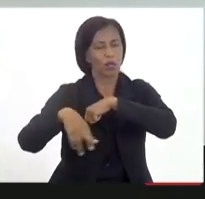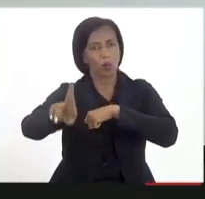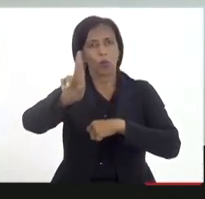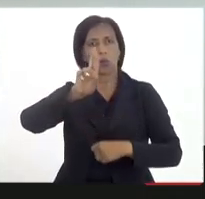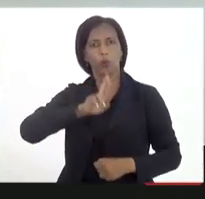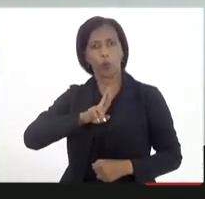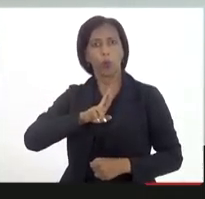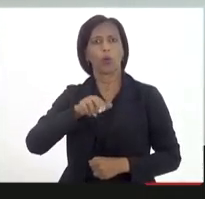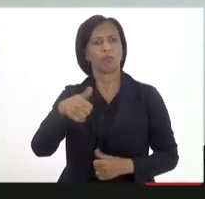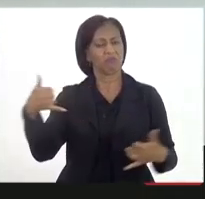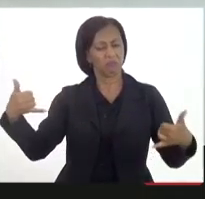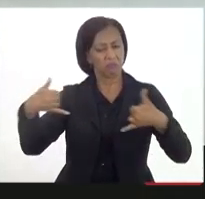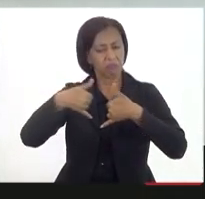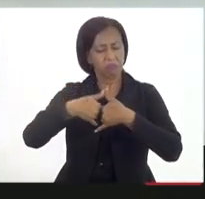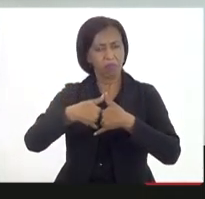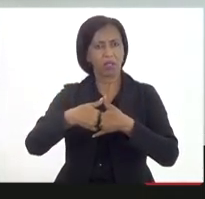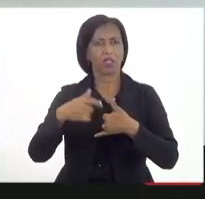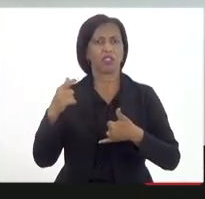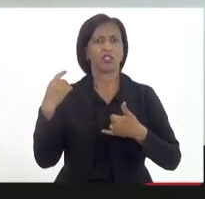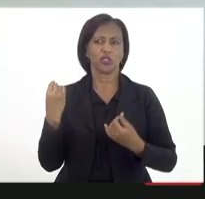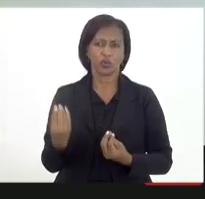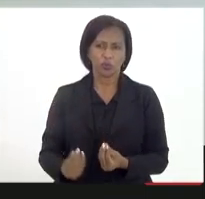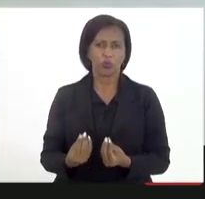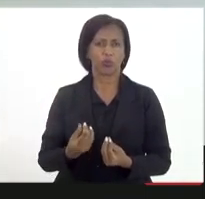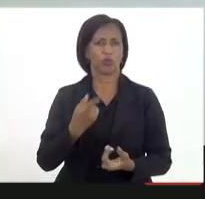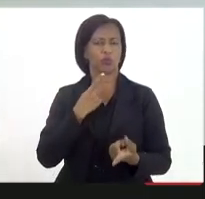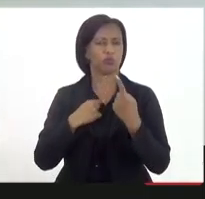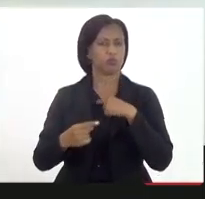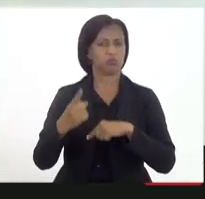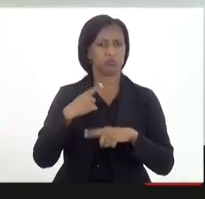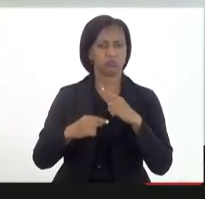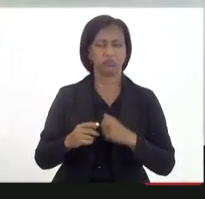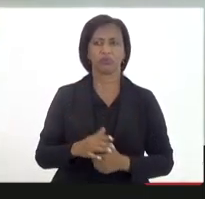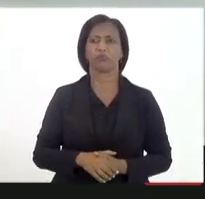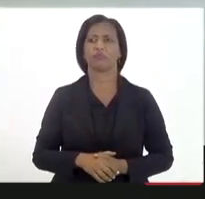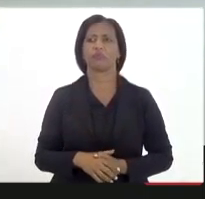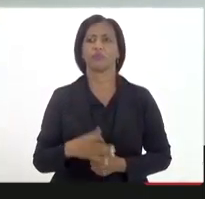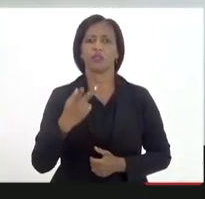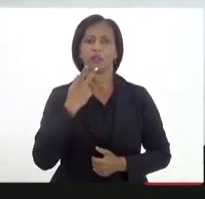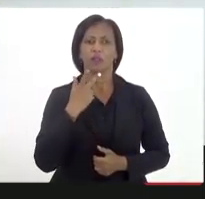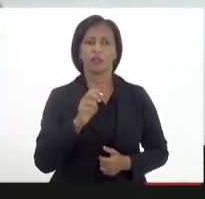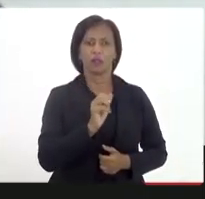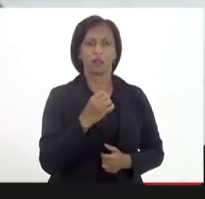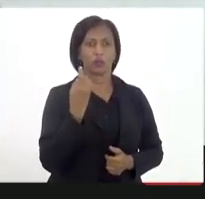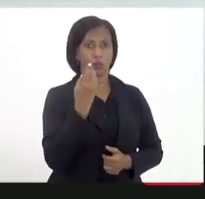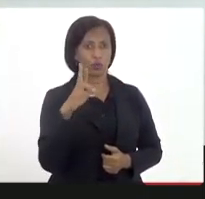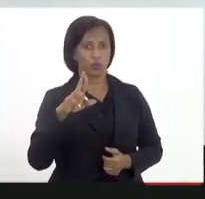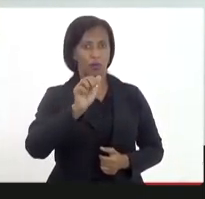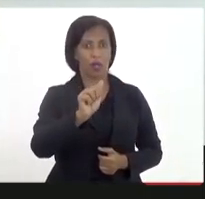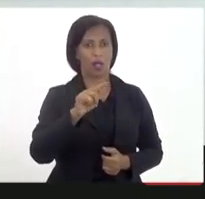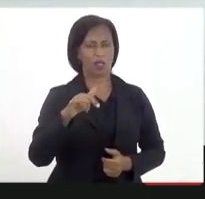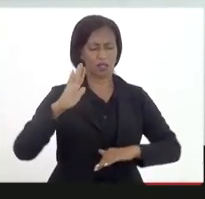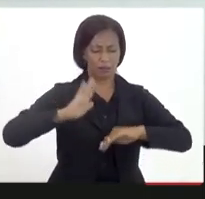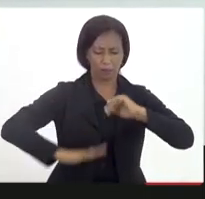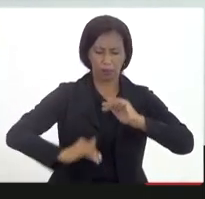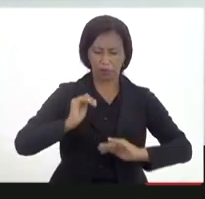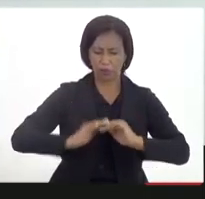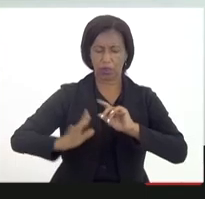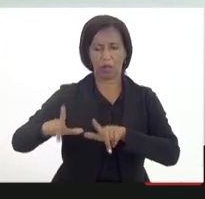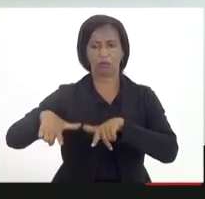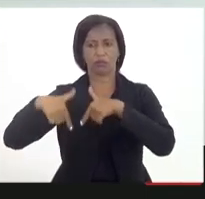do Presidente Bandeira de Mello de muita advogado e ele indica a Dra Alessandra uma profissional que